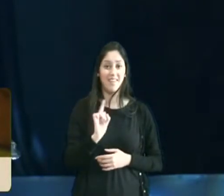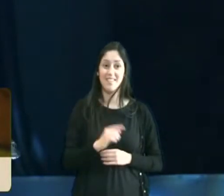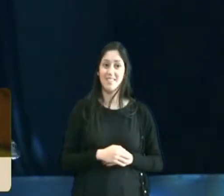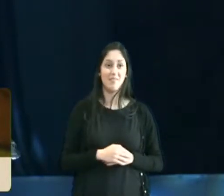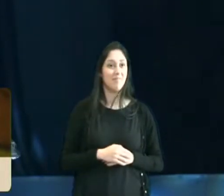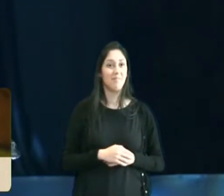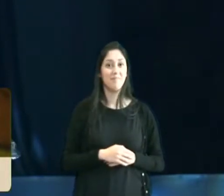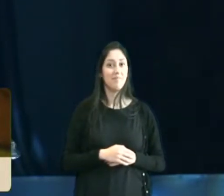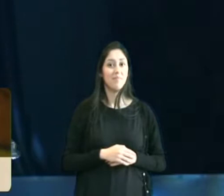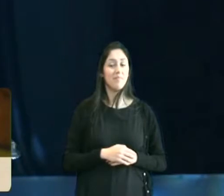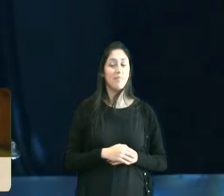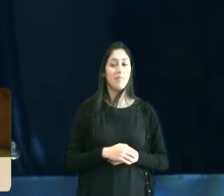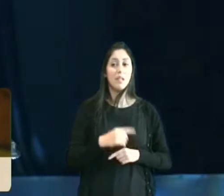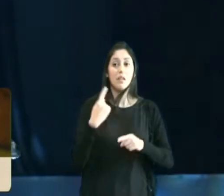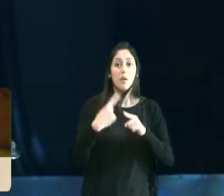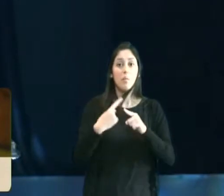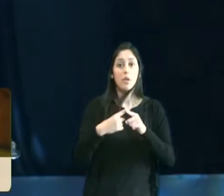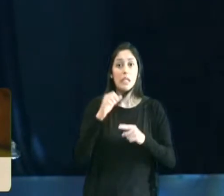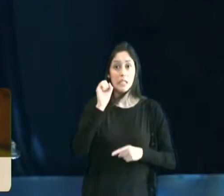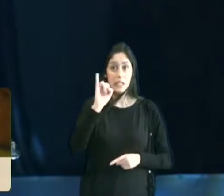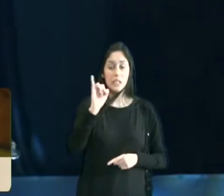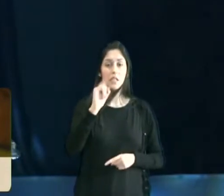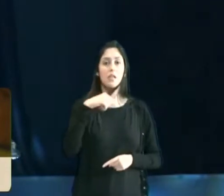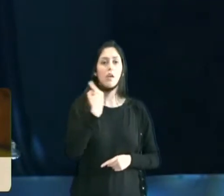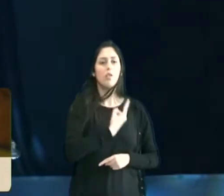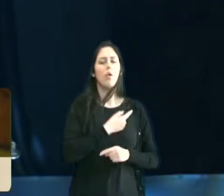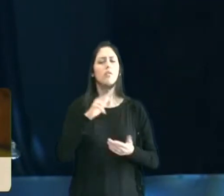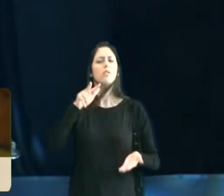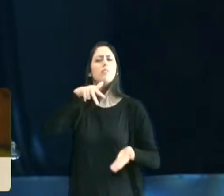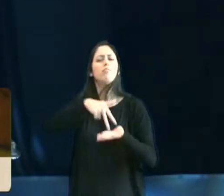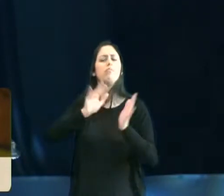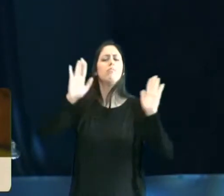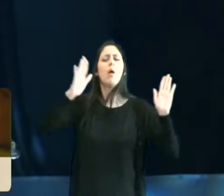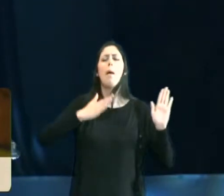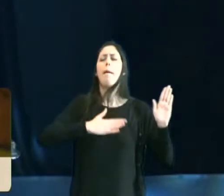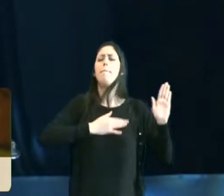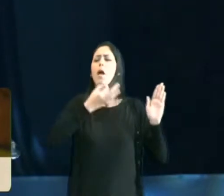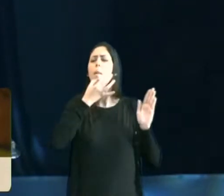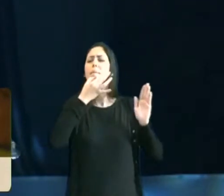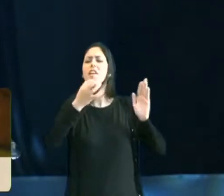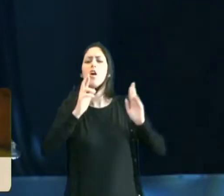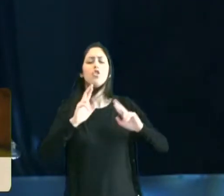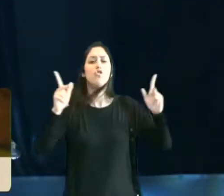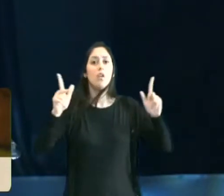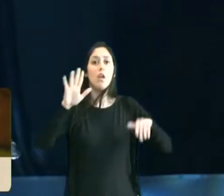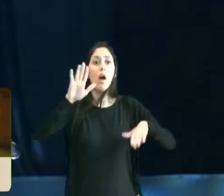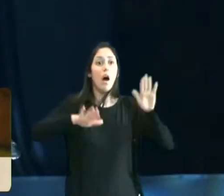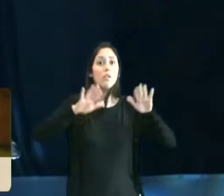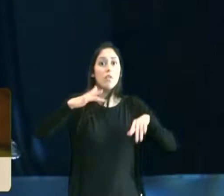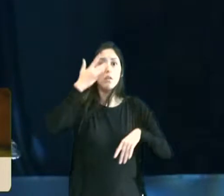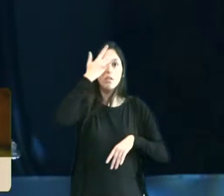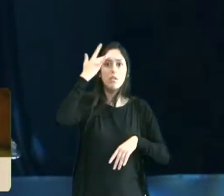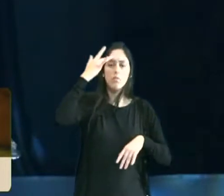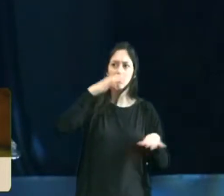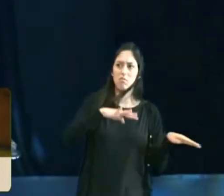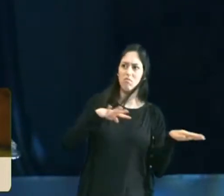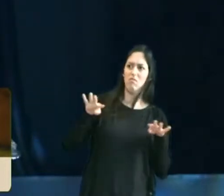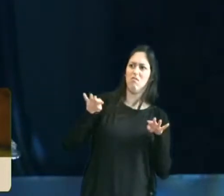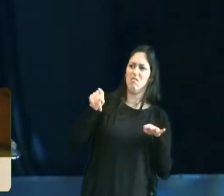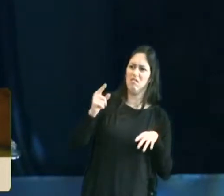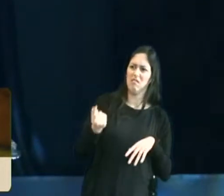quando nos posicionamos, somos mal compreendidos, mal entendidos, mal interpretados. Muitas vezes,